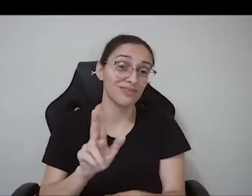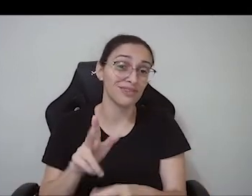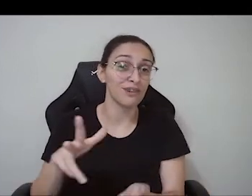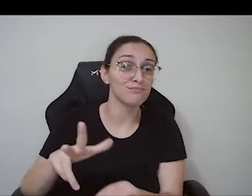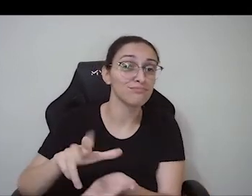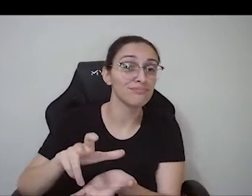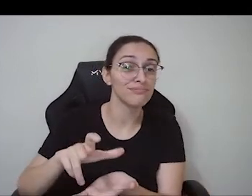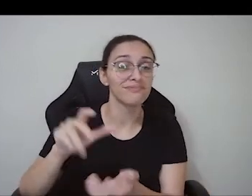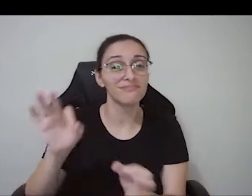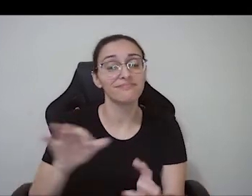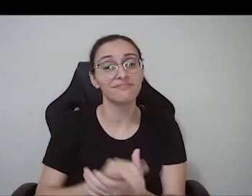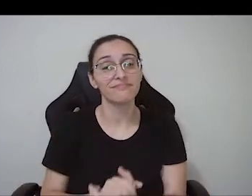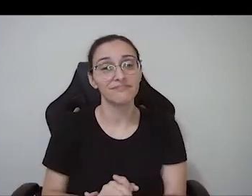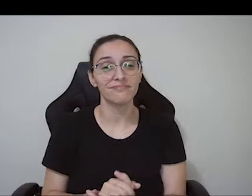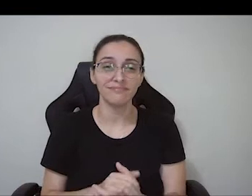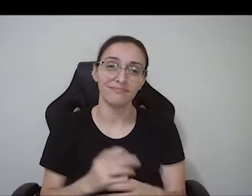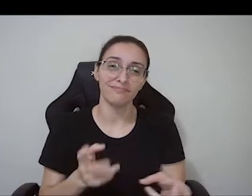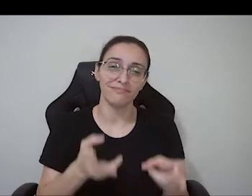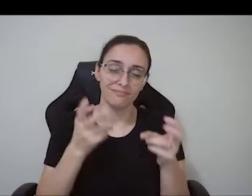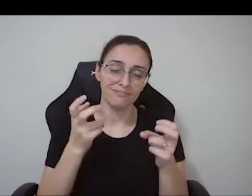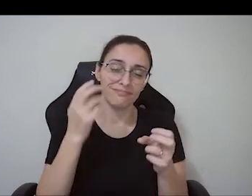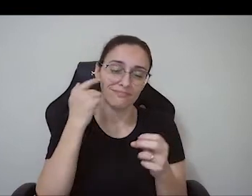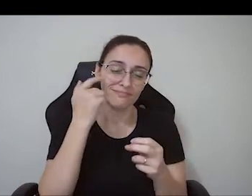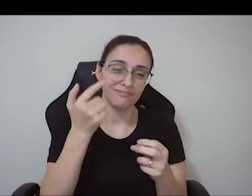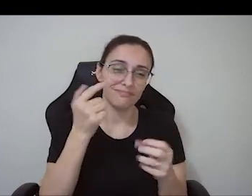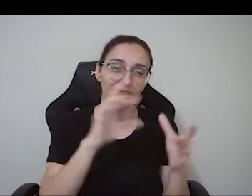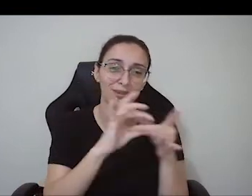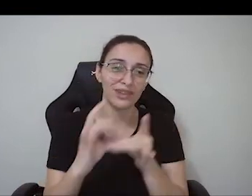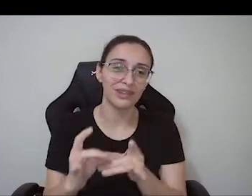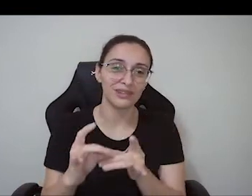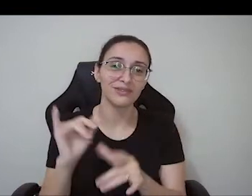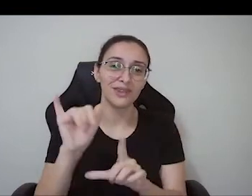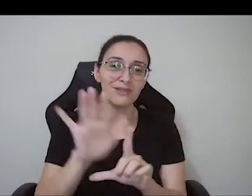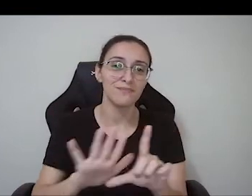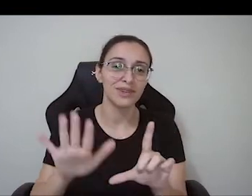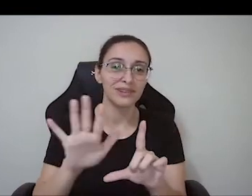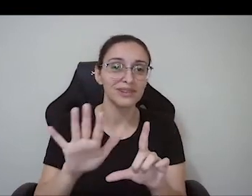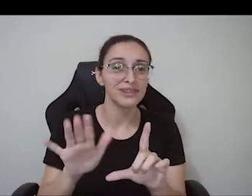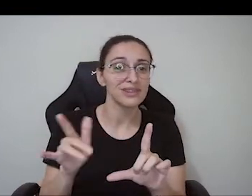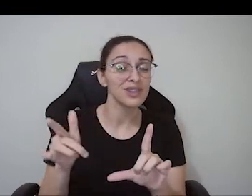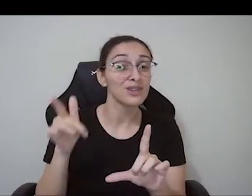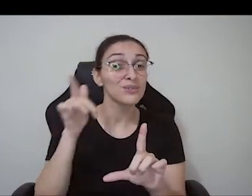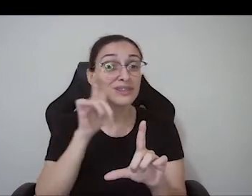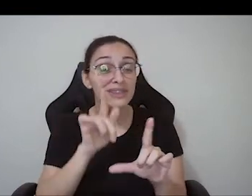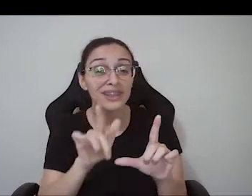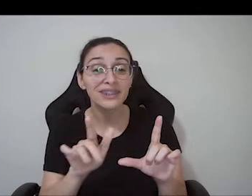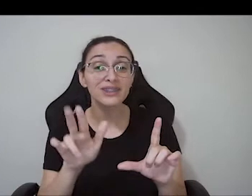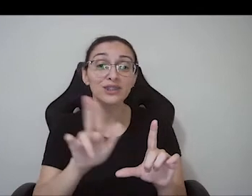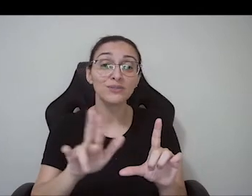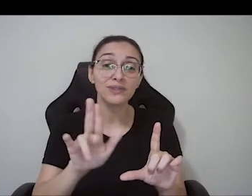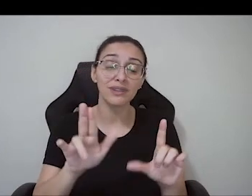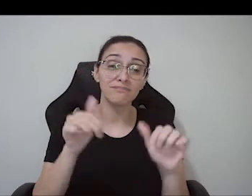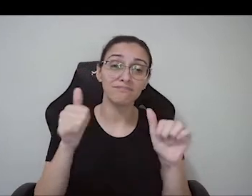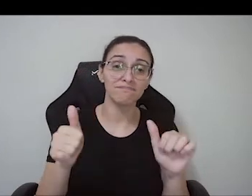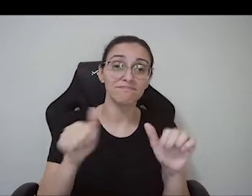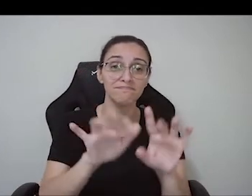a princípio, pelo que a gente consegue ver o contexto da imagem, ela está conseguindo utilizar bem